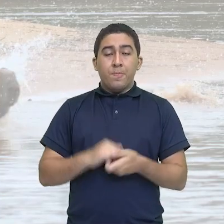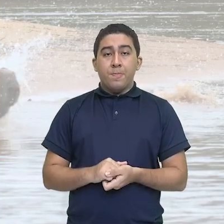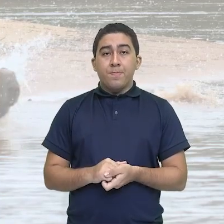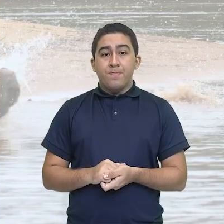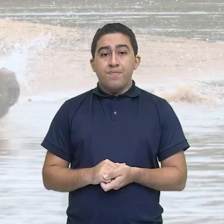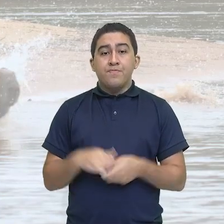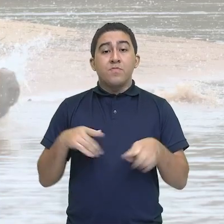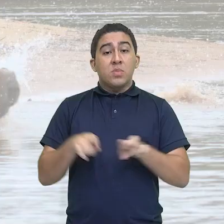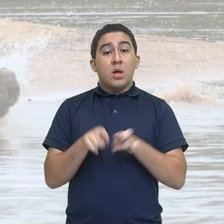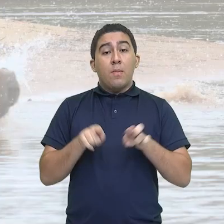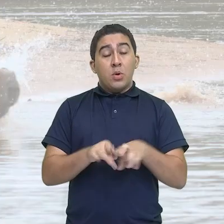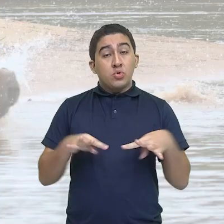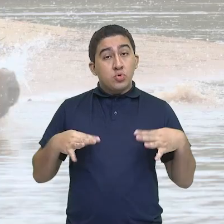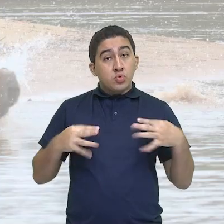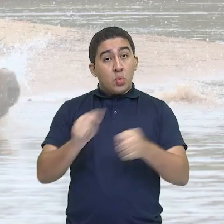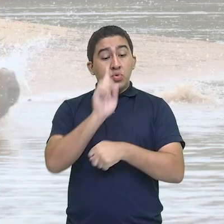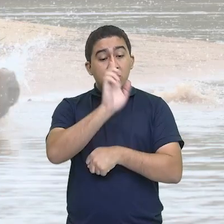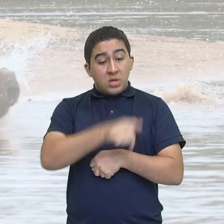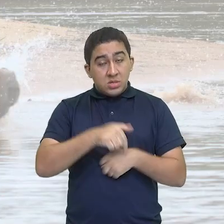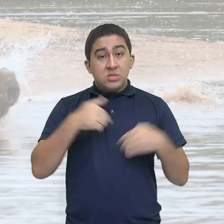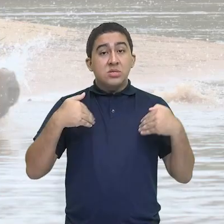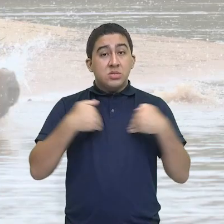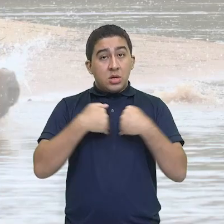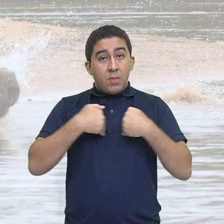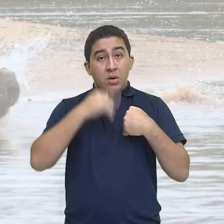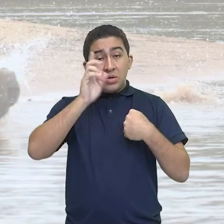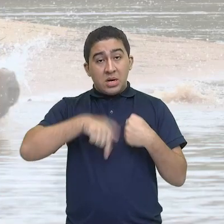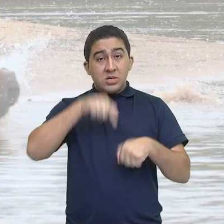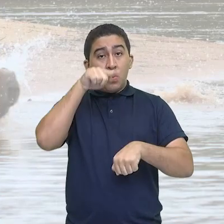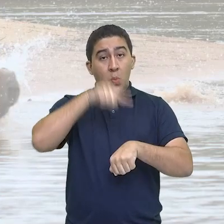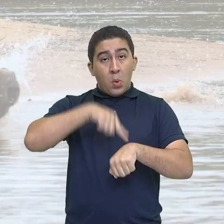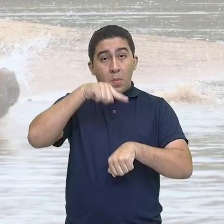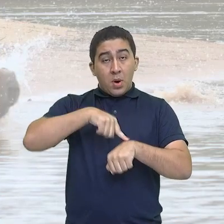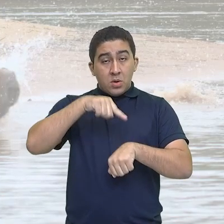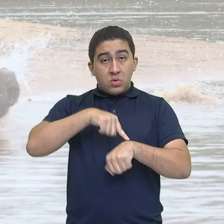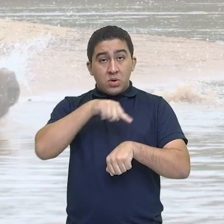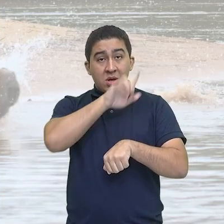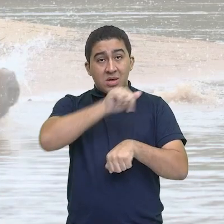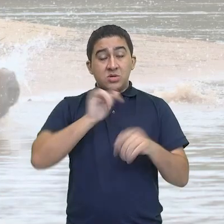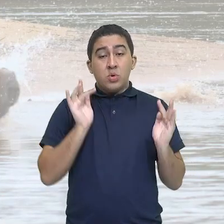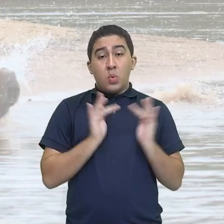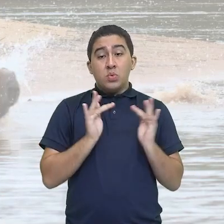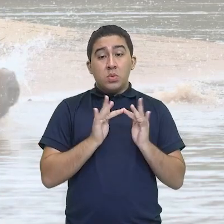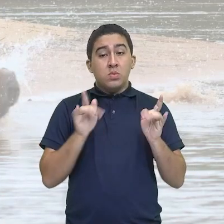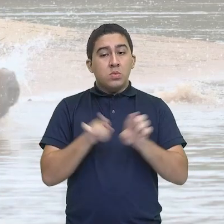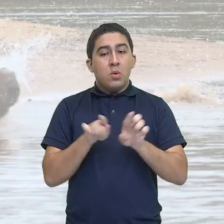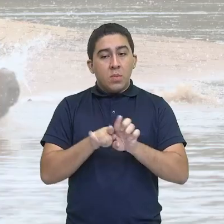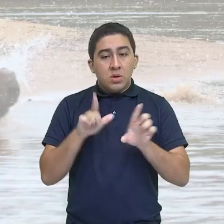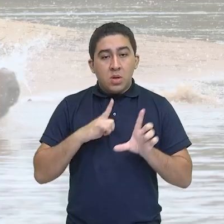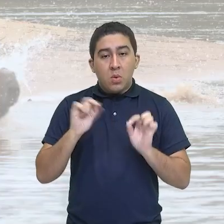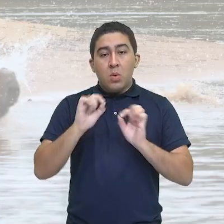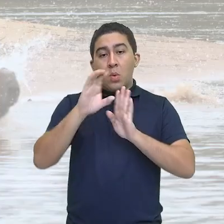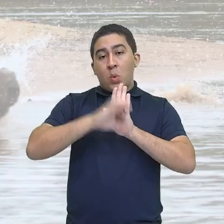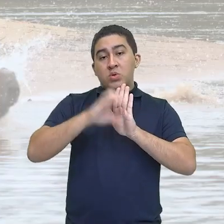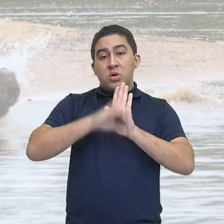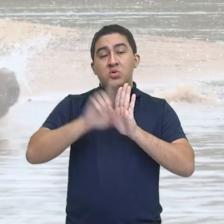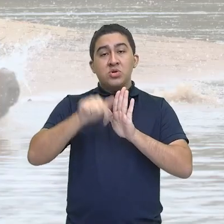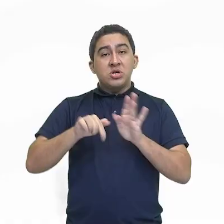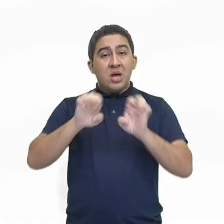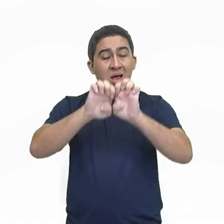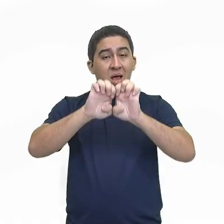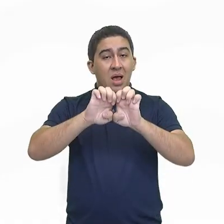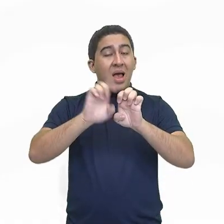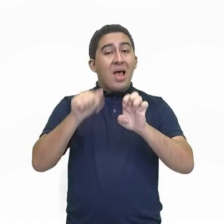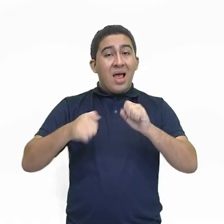predação. E todos esses animais, é nesse momento que eles interagem. E aí nós temos o conceito de